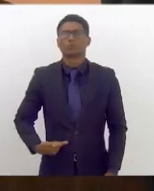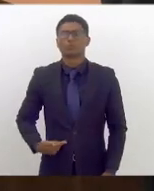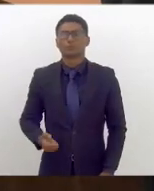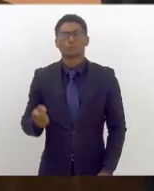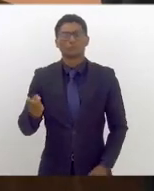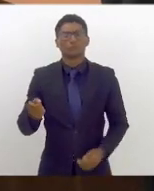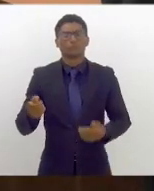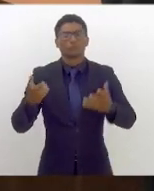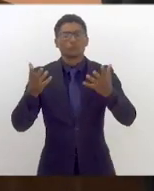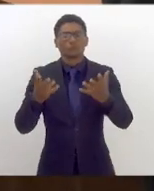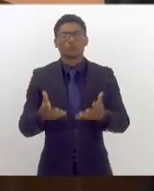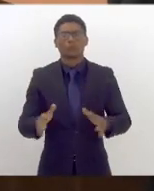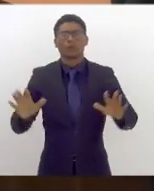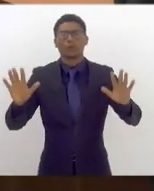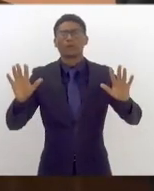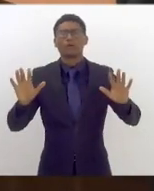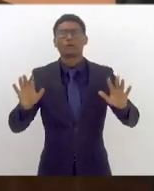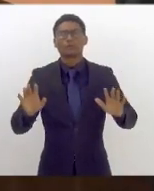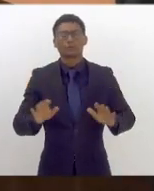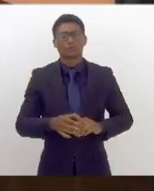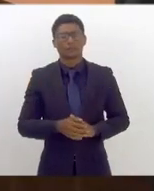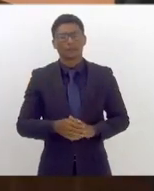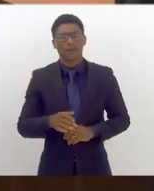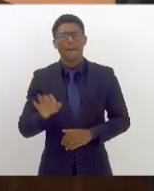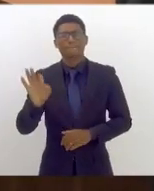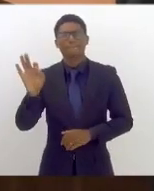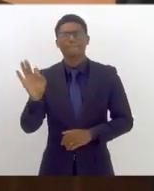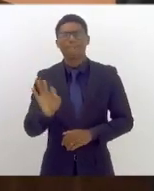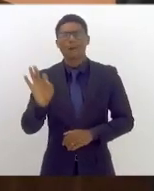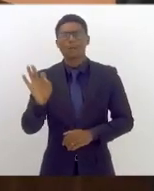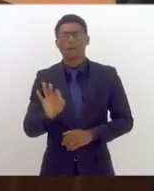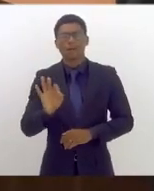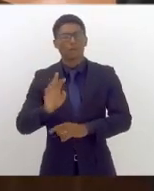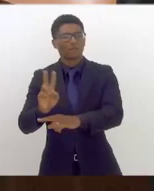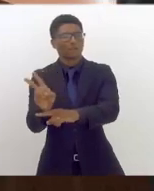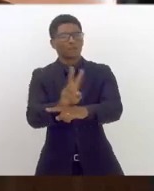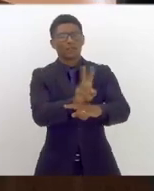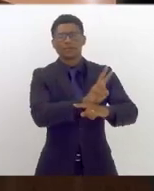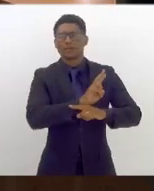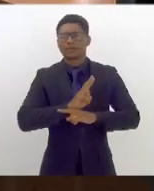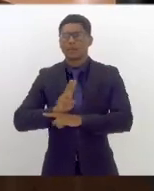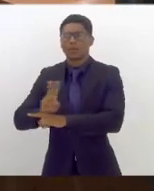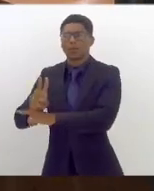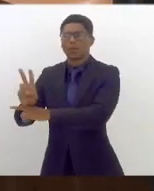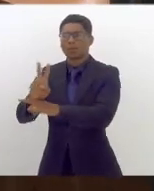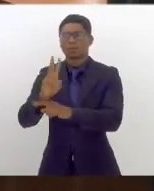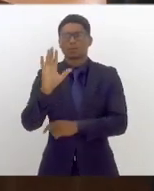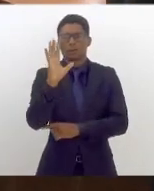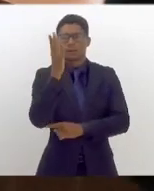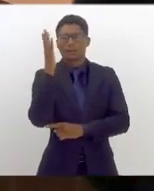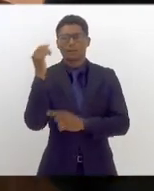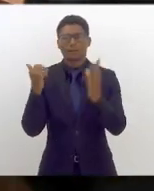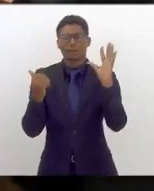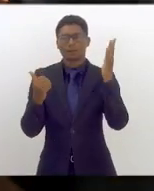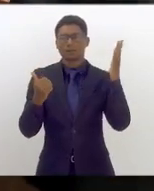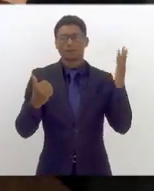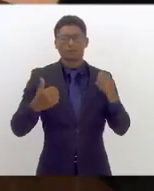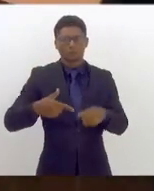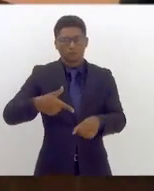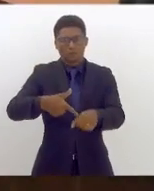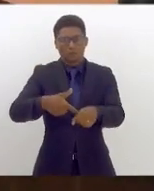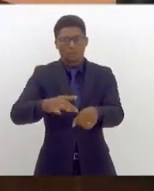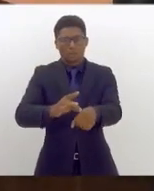arrecadação de taxa para fiscalizar ambientalmente a produção de petróleo